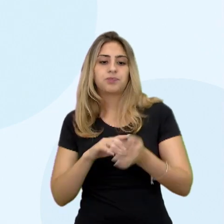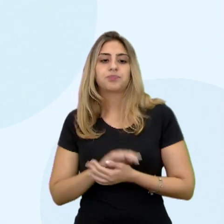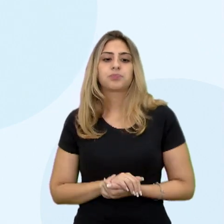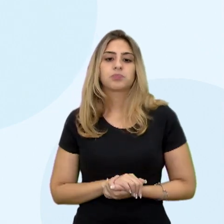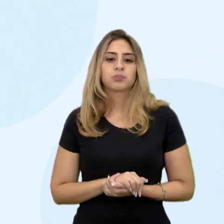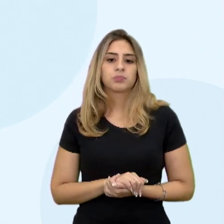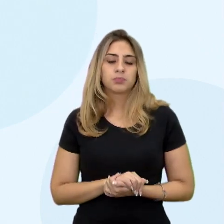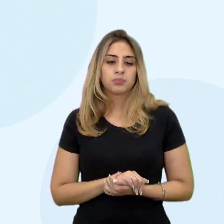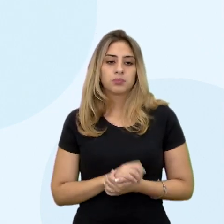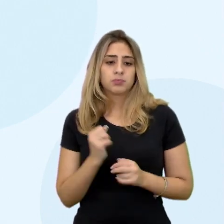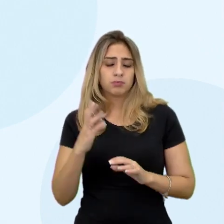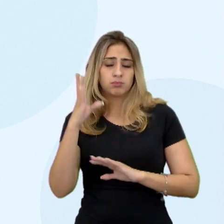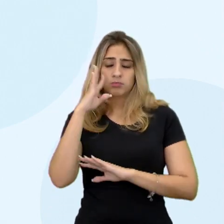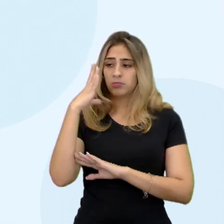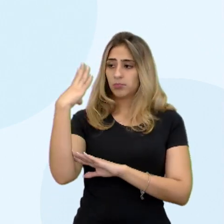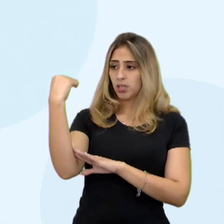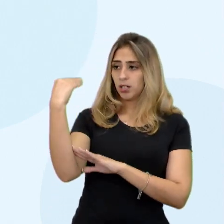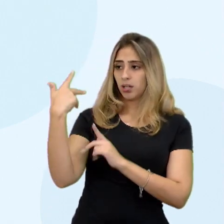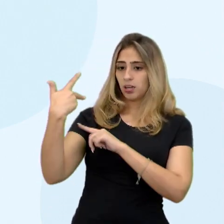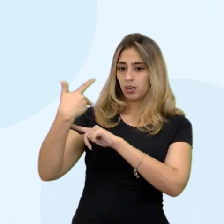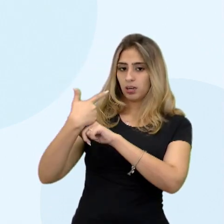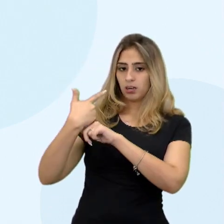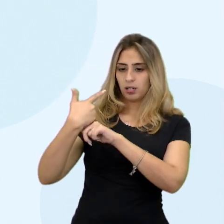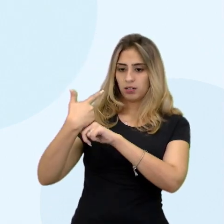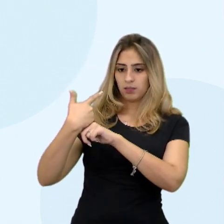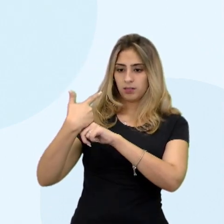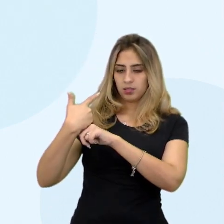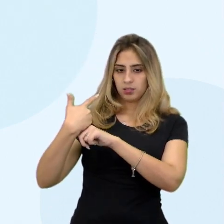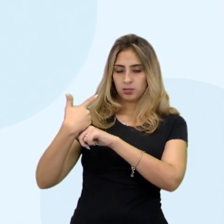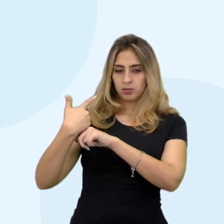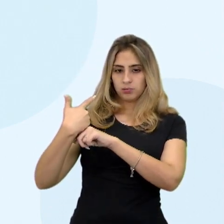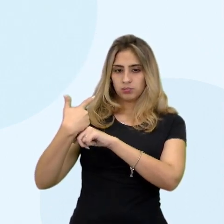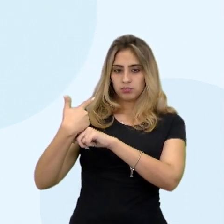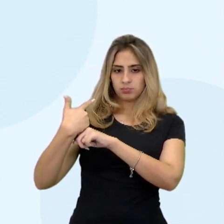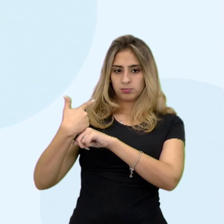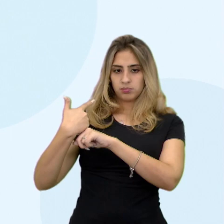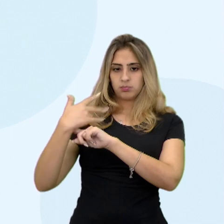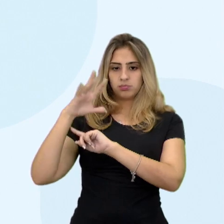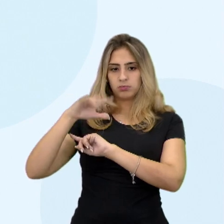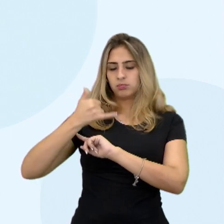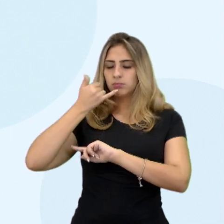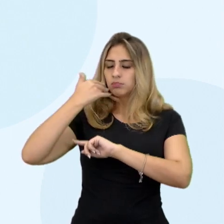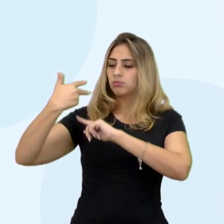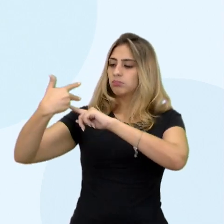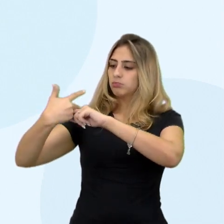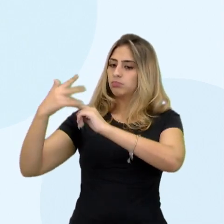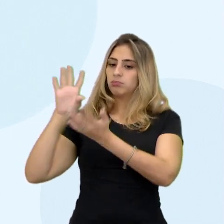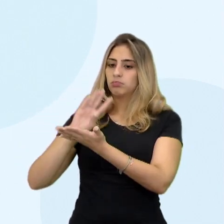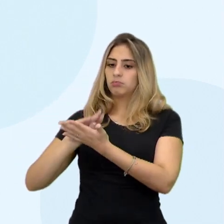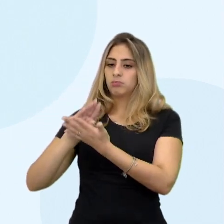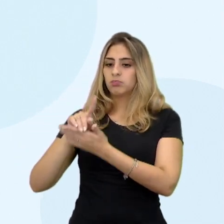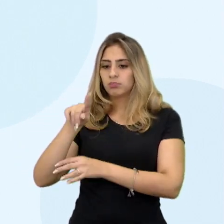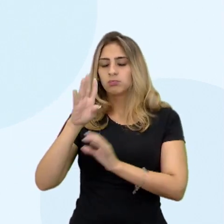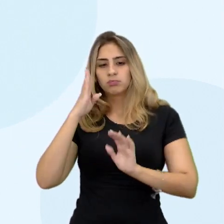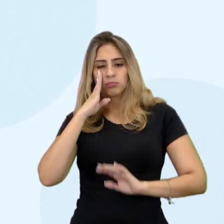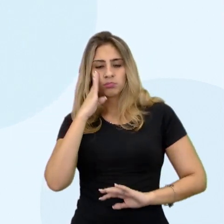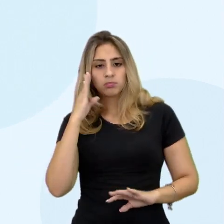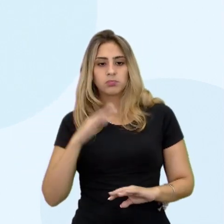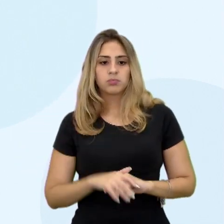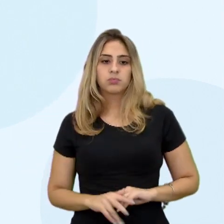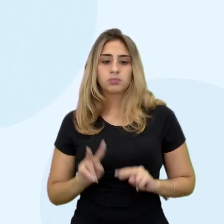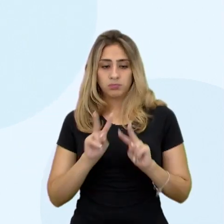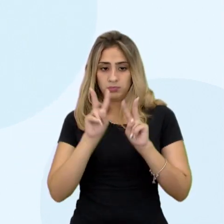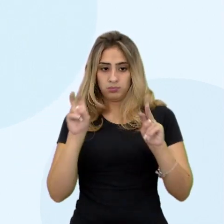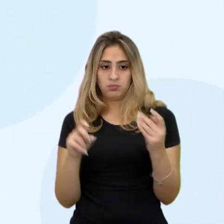eles podem apresentar gravando, né? Se gravando, assim? Isso, pega o celular ali, faz uma gravação do que você entendeu sobre o